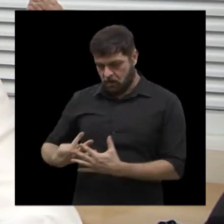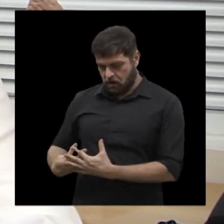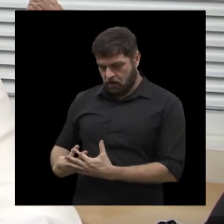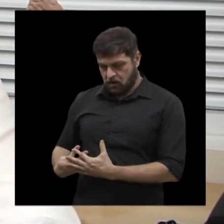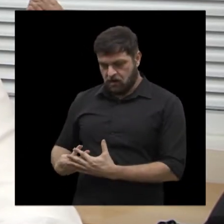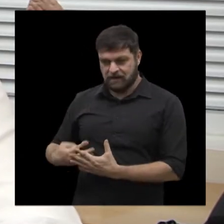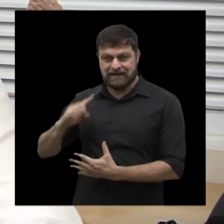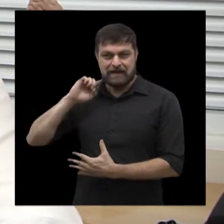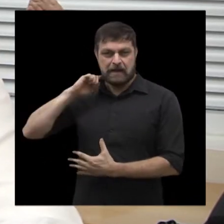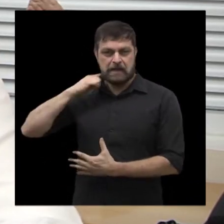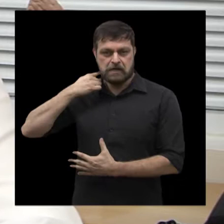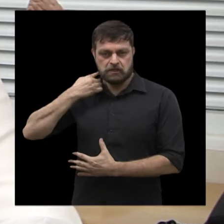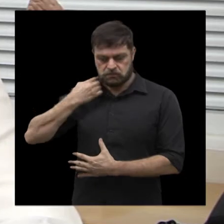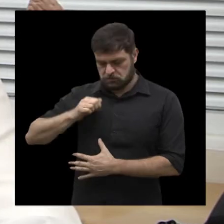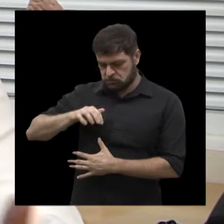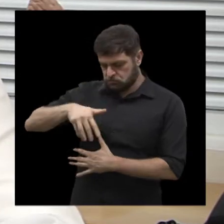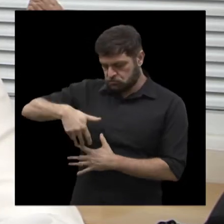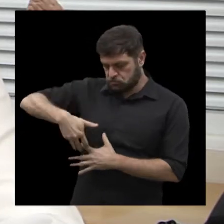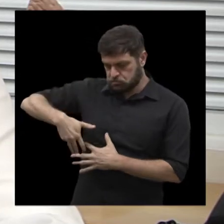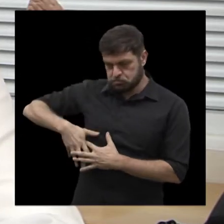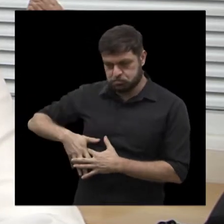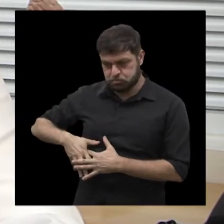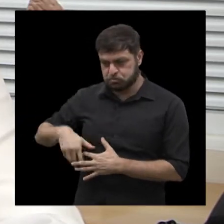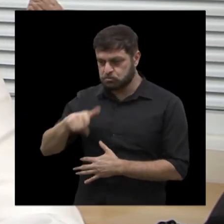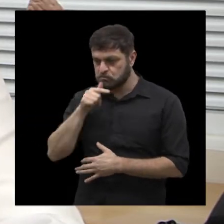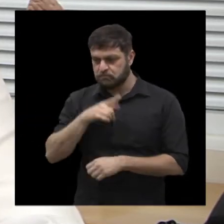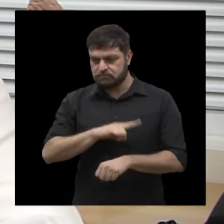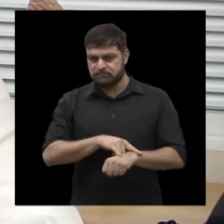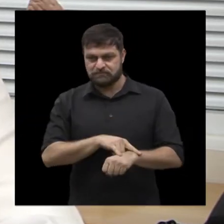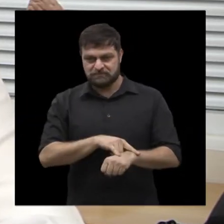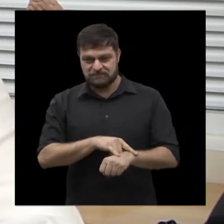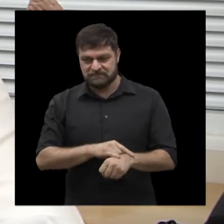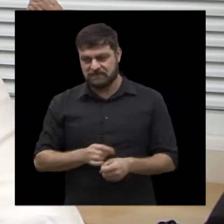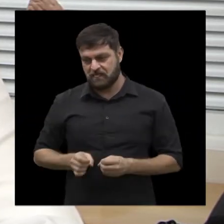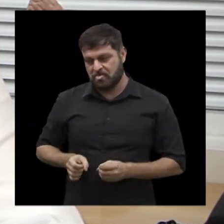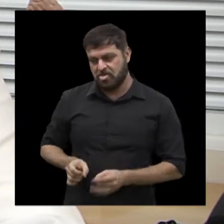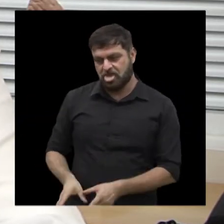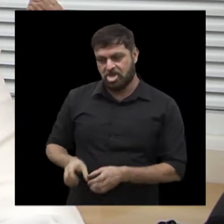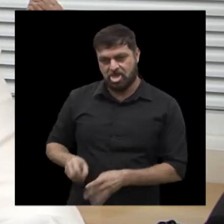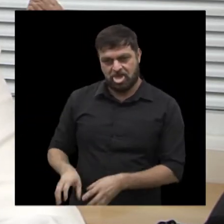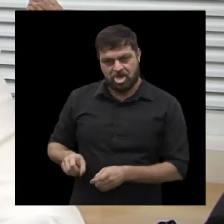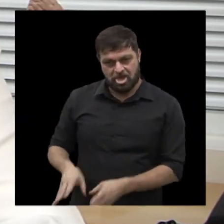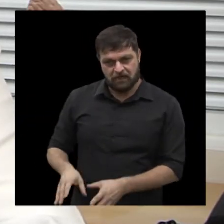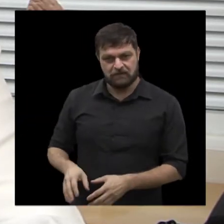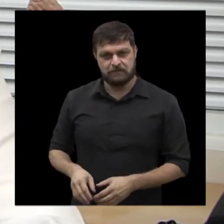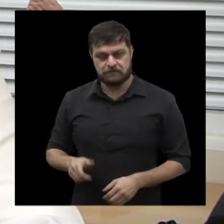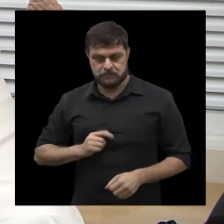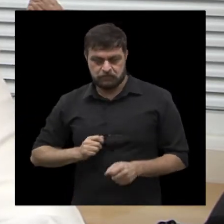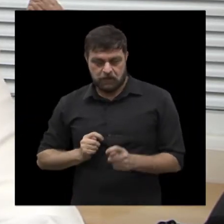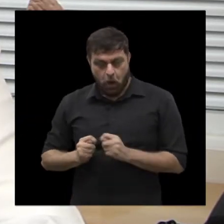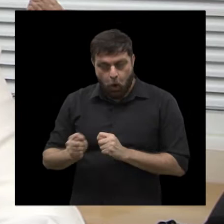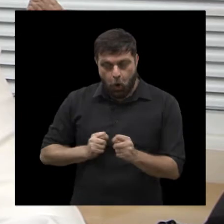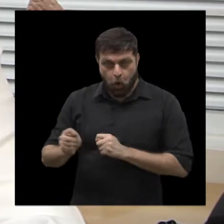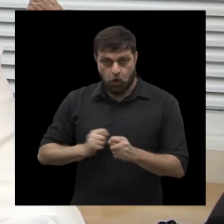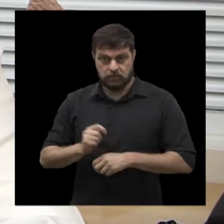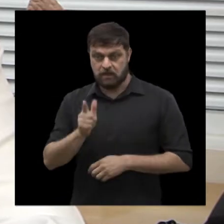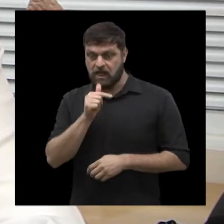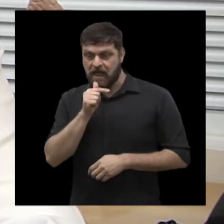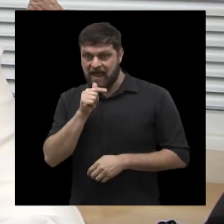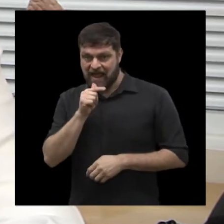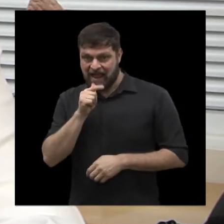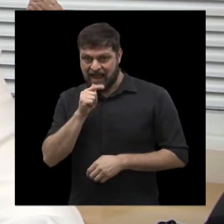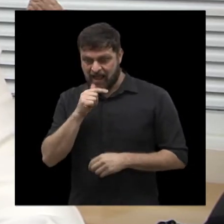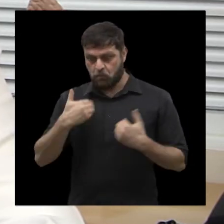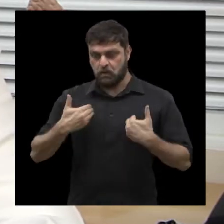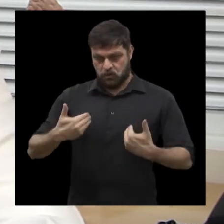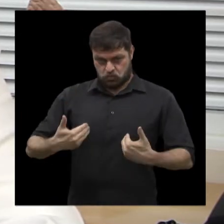e controle de volume do corpo do humano. Ele regula a quantidade de líquidos, né, de